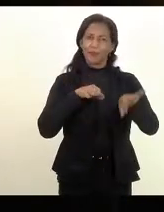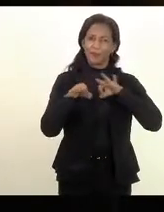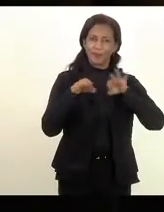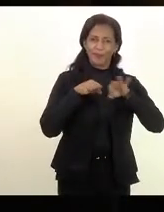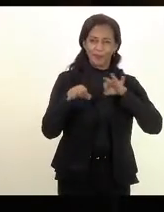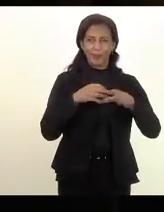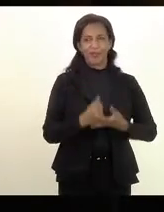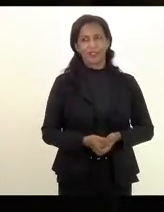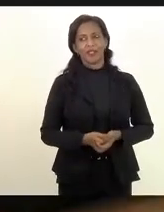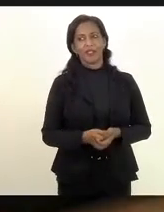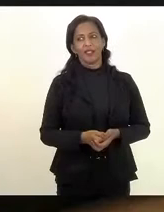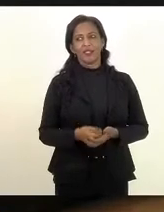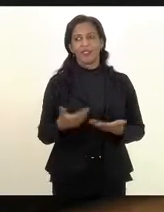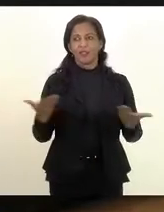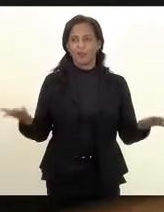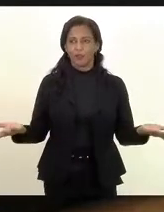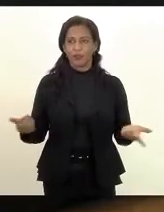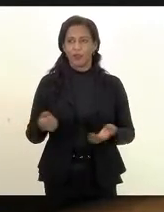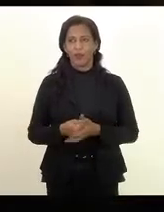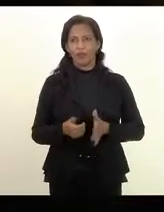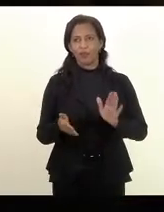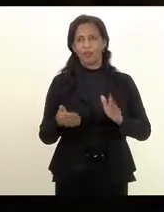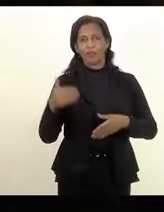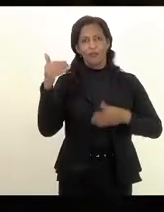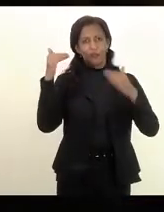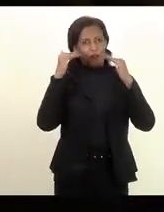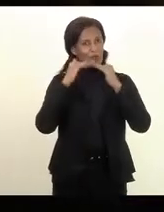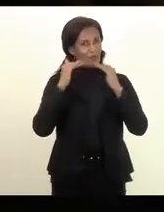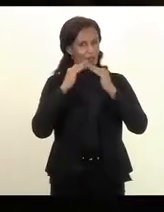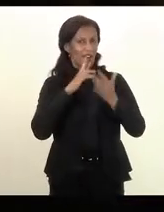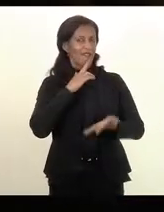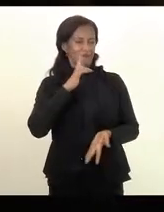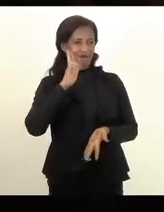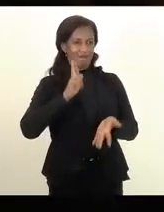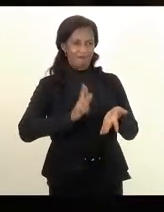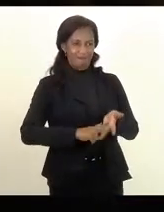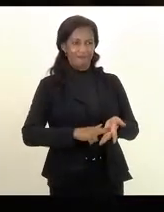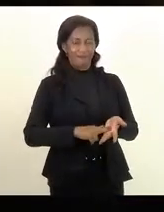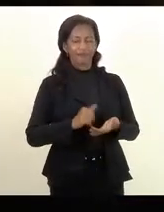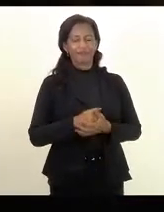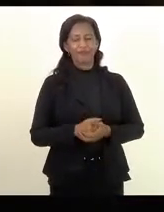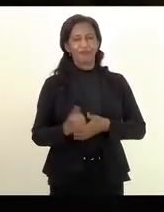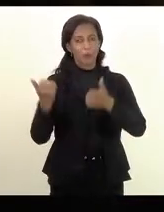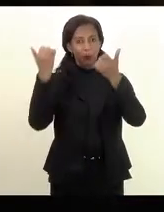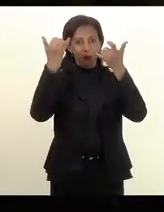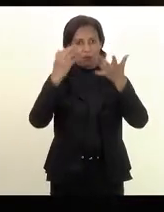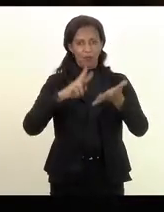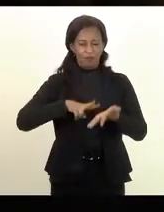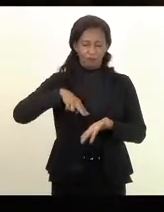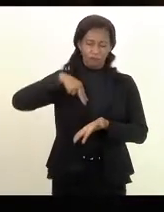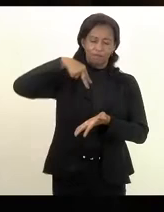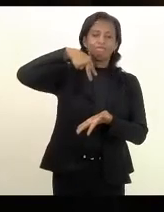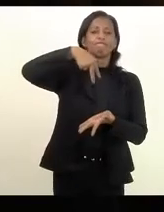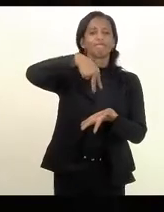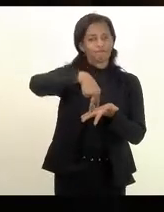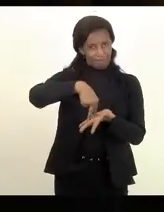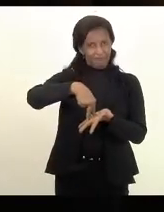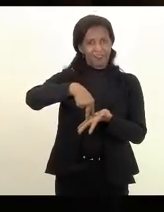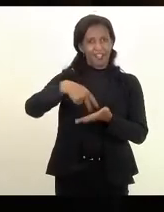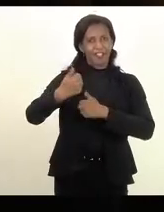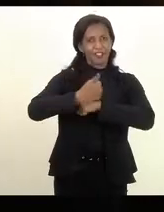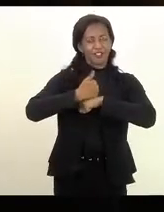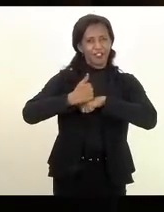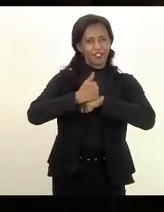e por óbvio a gente vai votar favorável porque reconhecemos a tentativa de reerguer essa mulher a sua